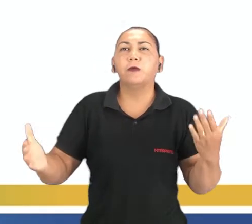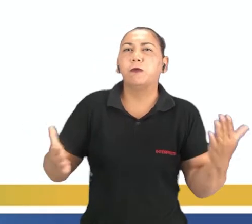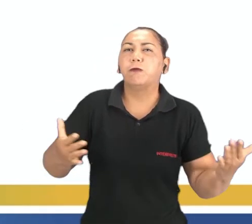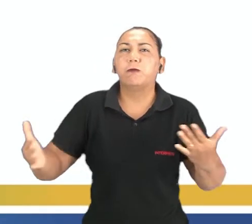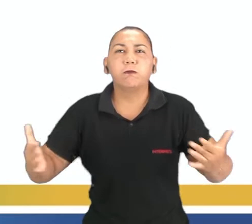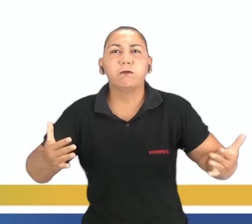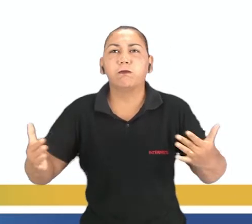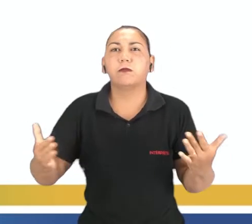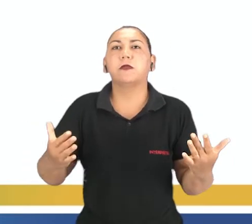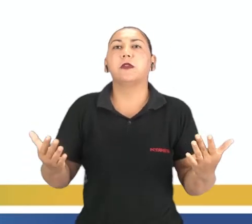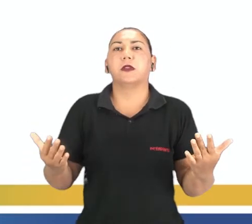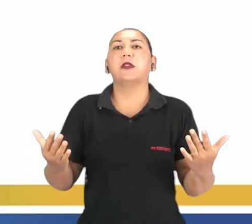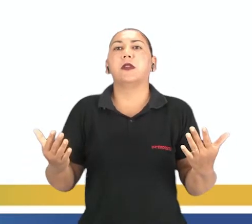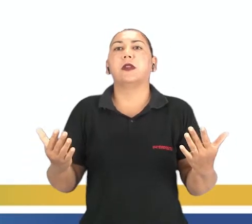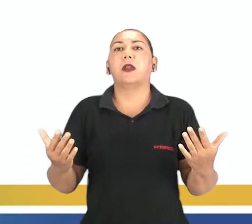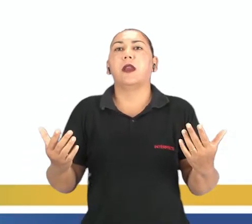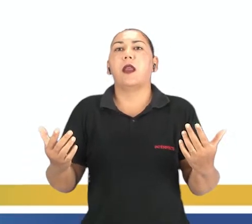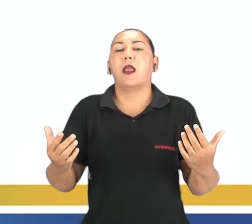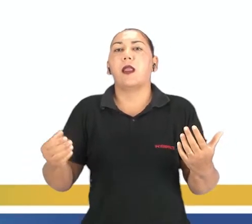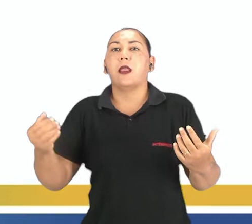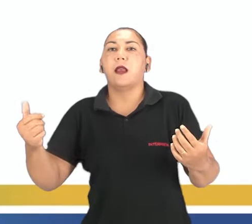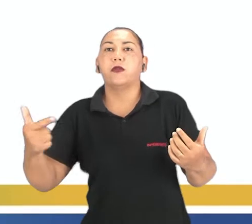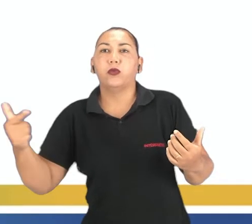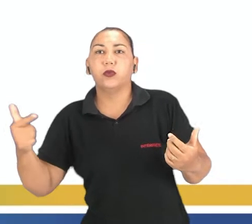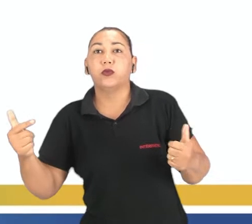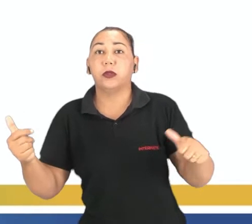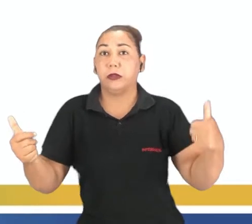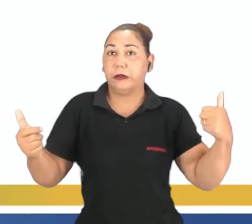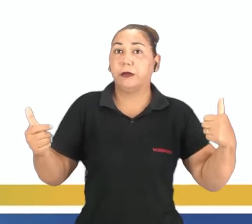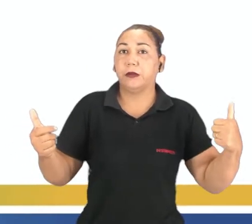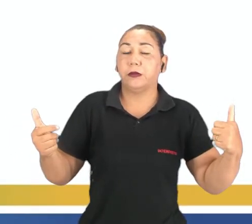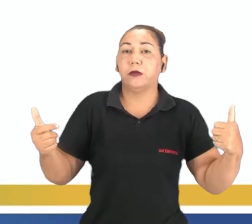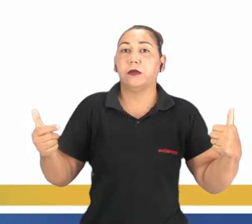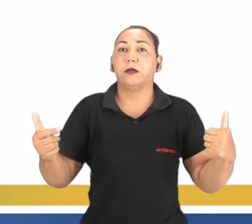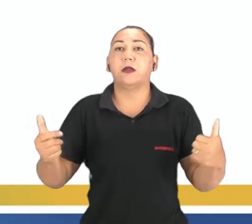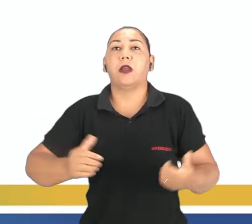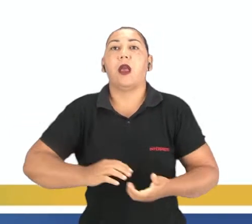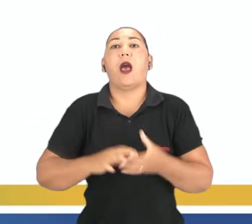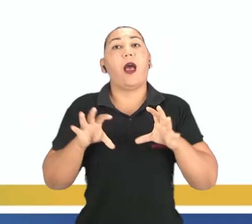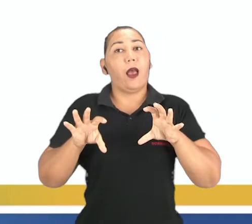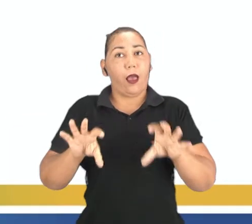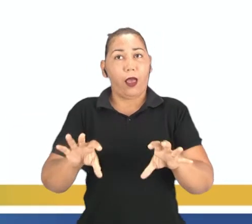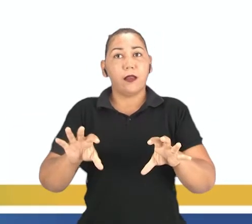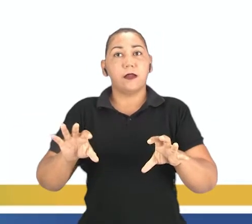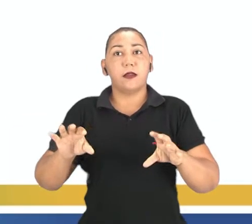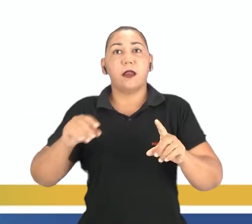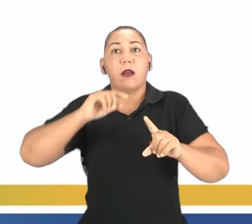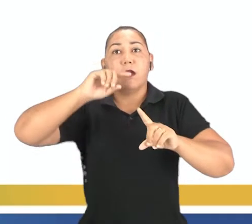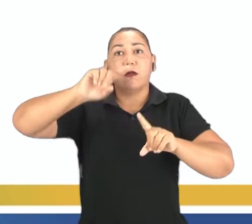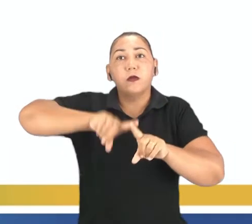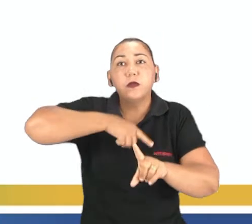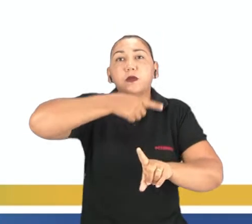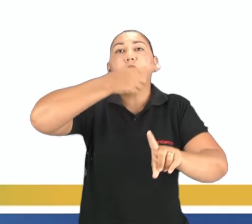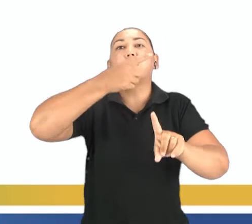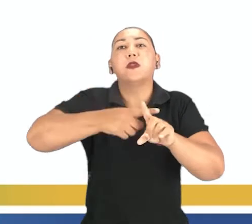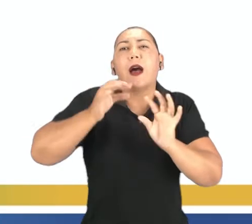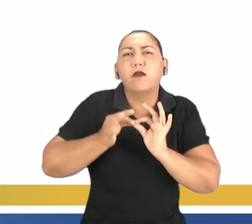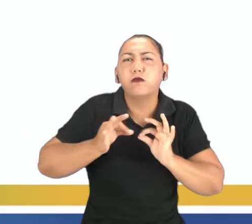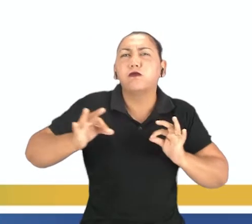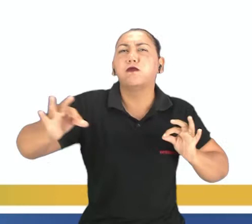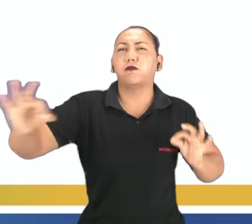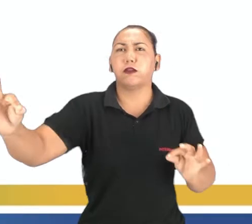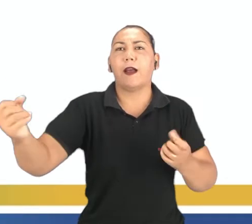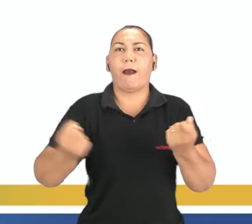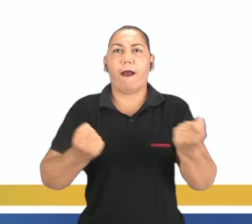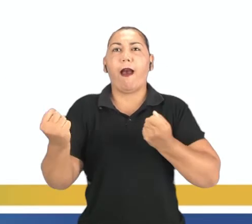mesma taxa que a primeira. Então, dessa forma, ao dobrarmos a velocidade do automóvel, nós dobramos